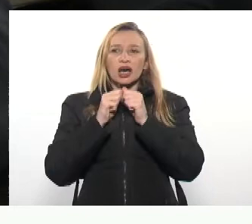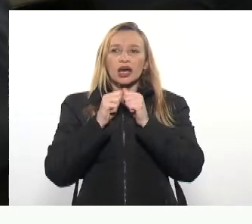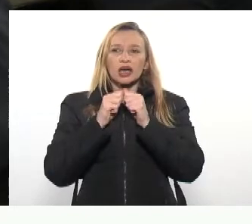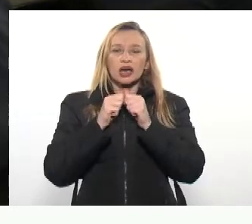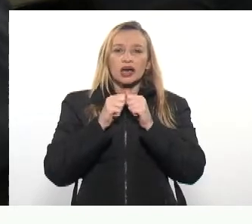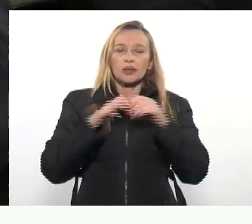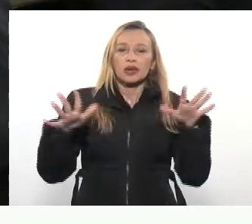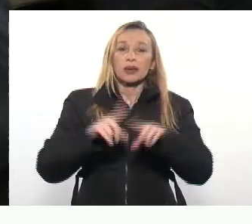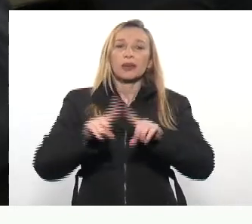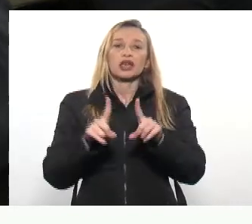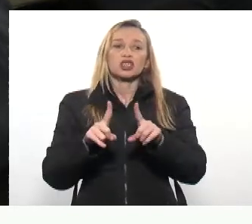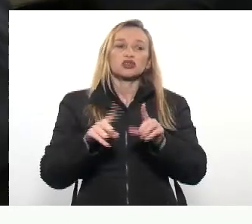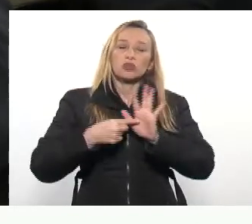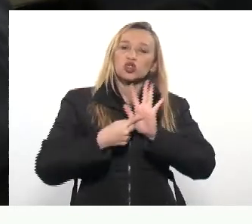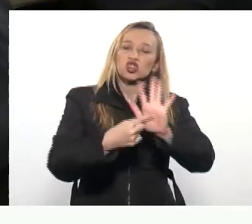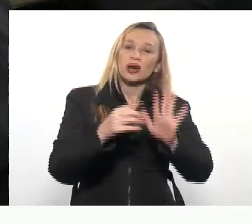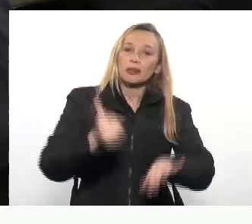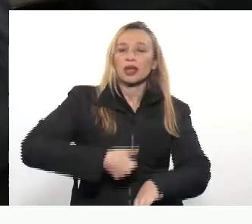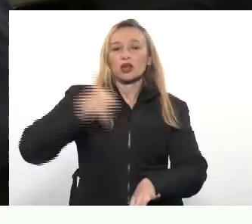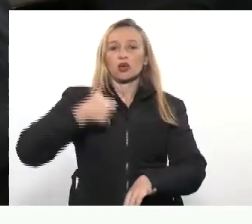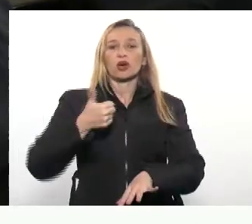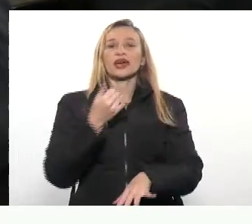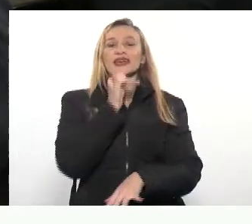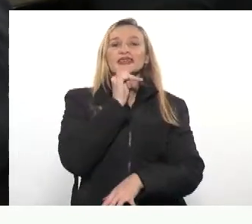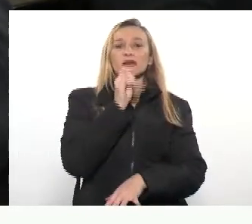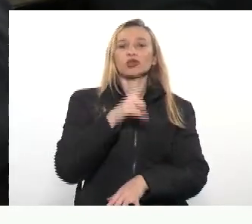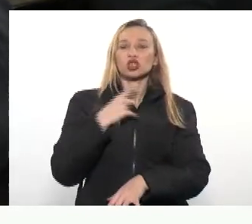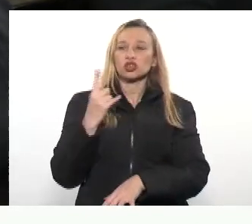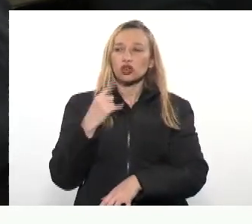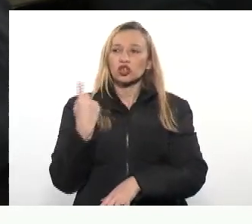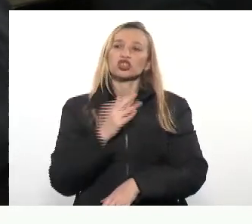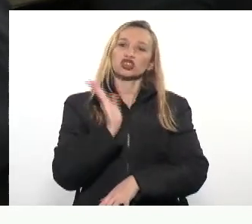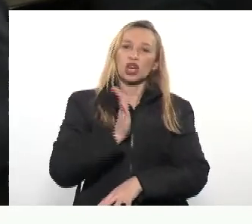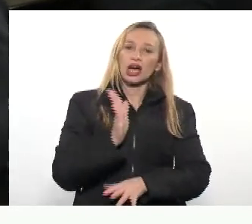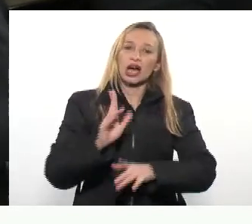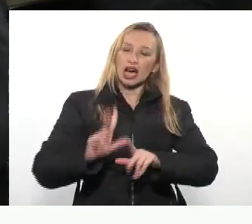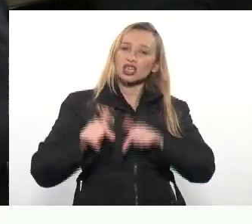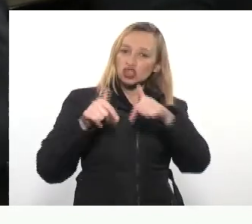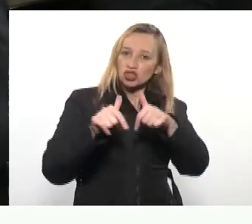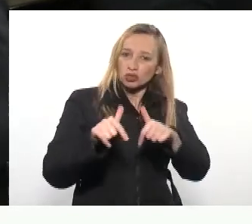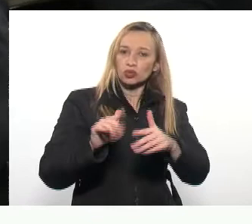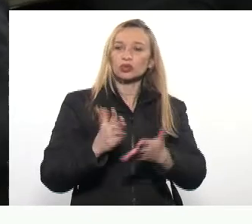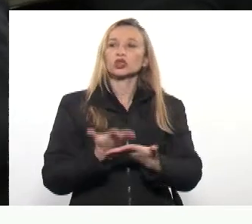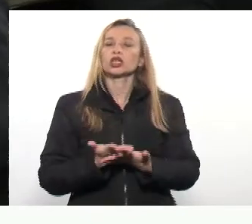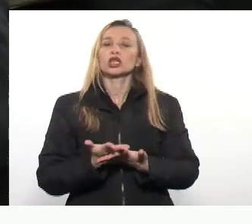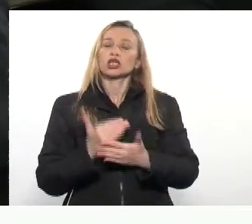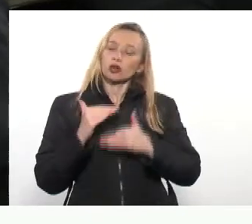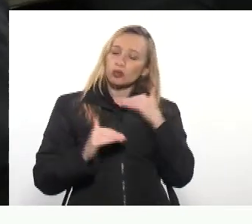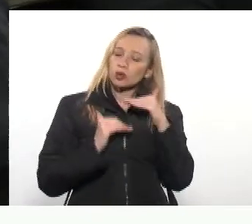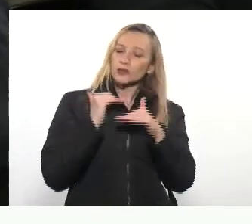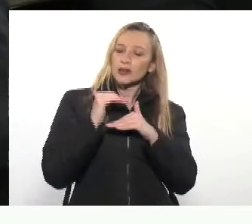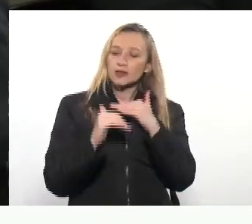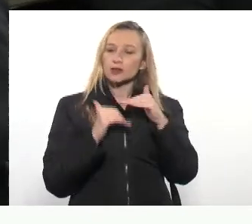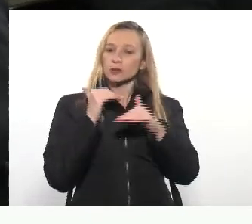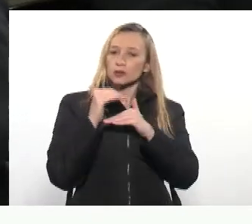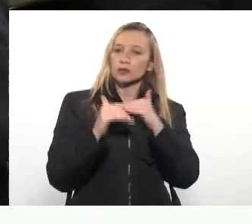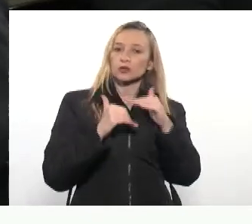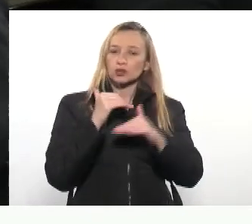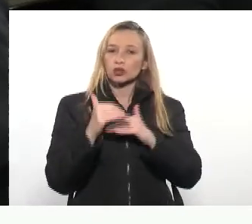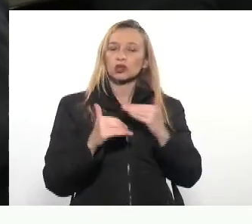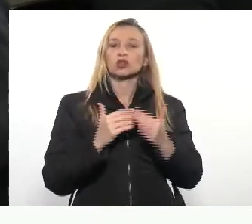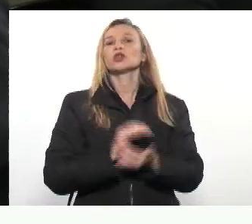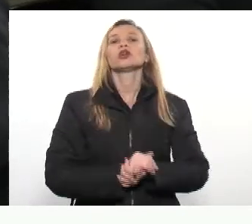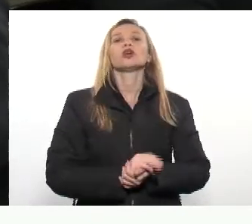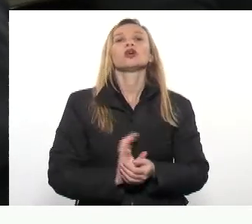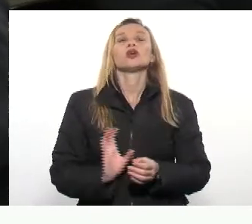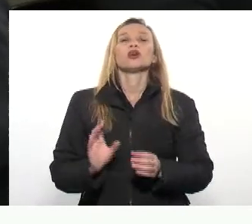os critérios. Mas uma das coisas, por exemplo, que a gente já vai estar fazendo, já está uma coisa que está em processo de fechamento de convênio com a